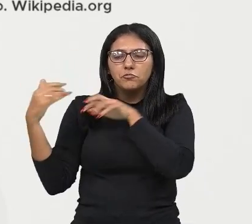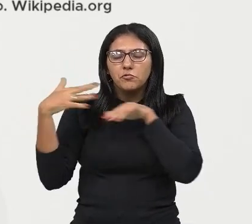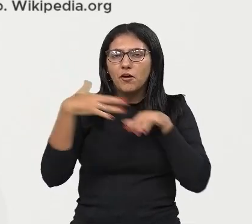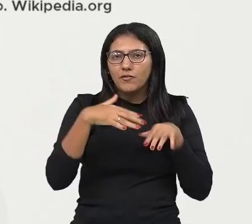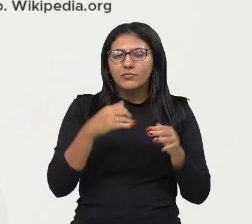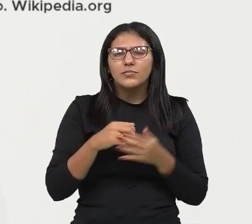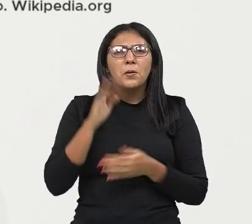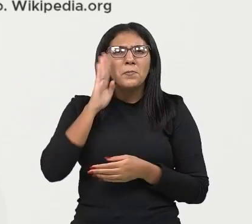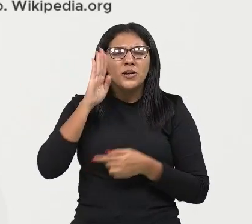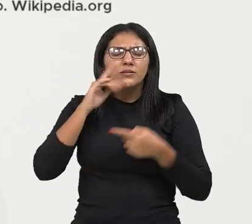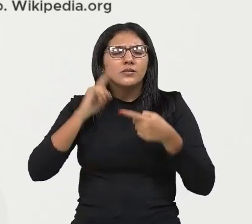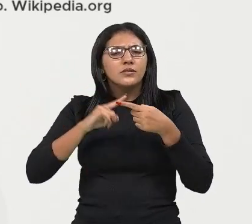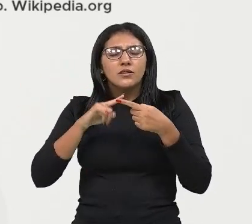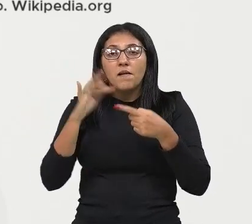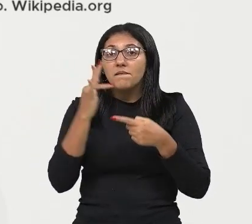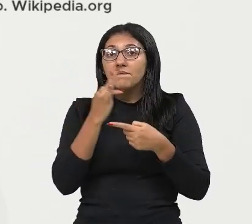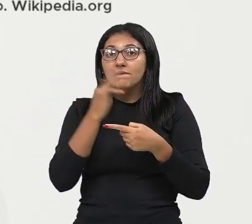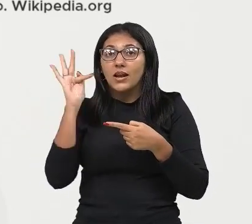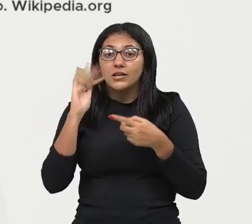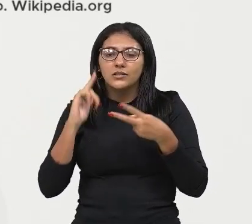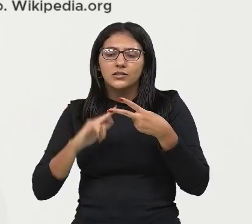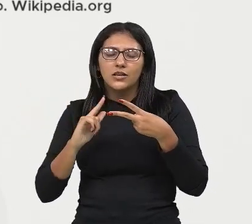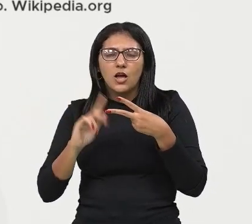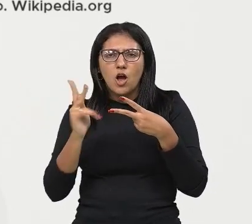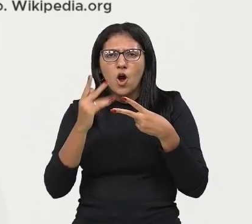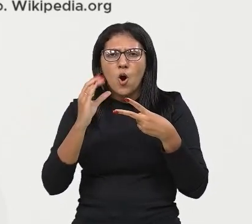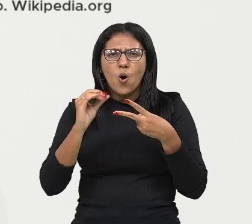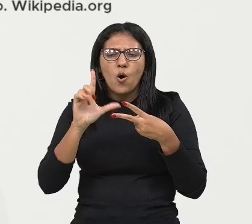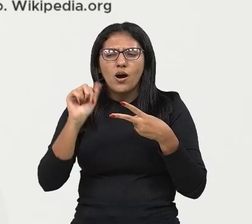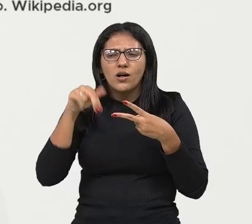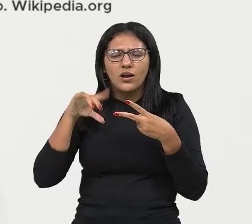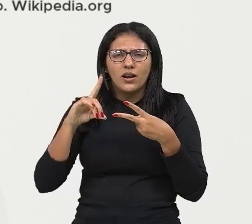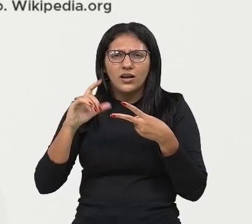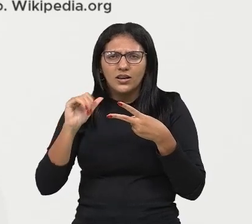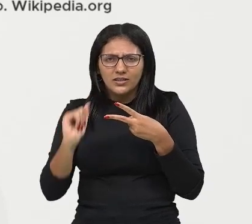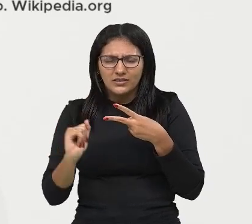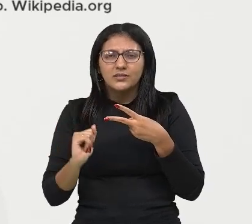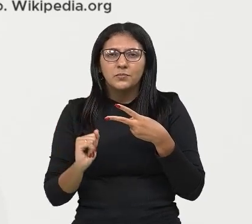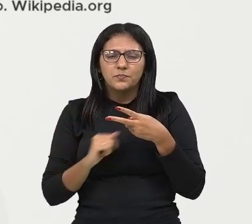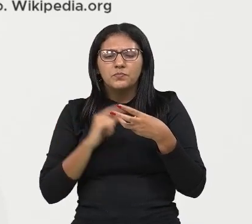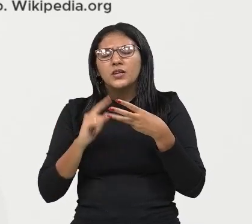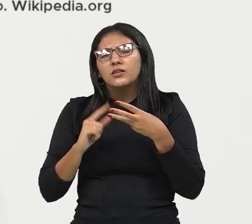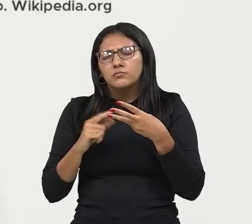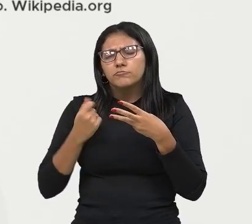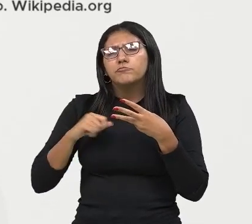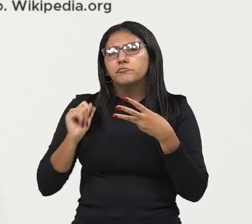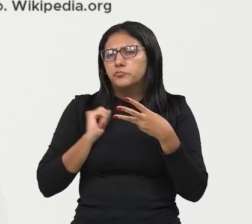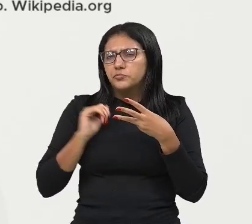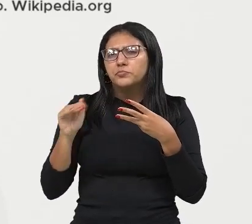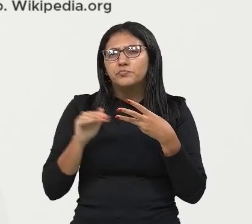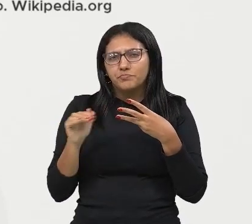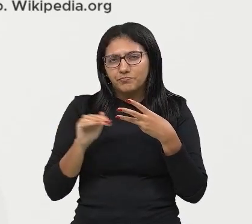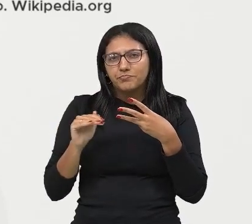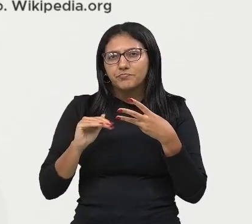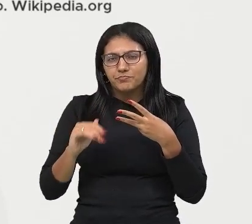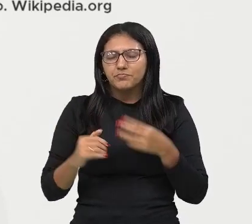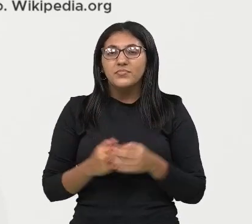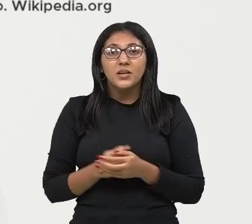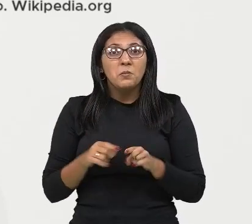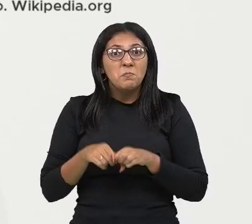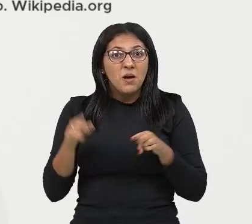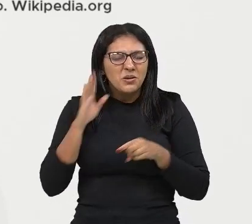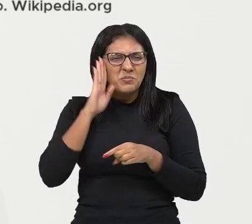né, dos franceses, dos holandeses e também dos espanhóis, né? Porém, mais